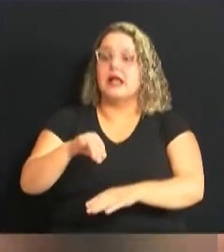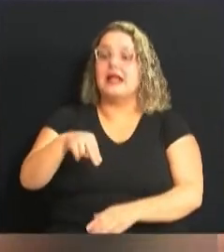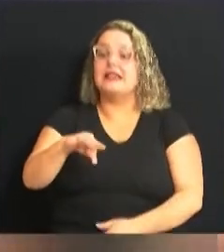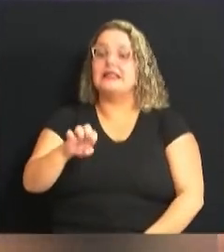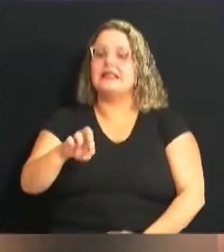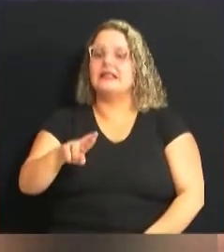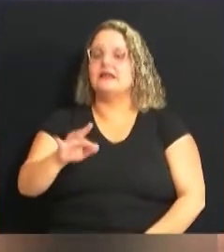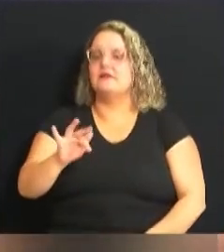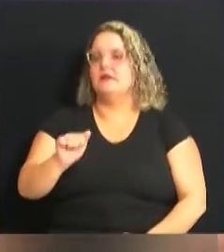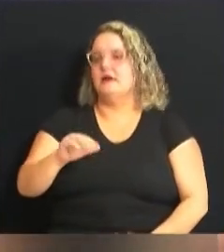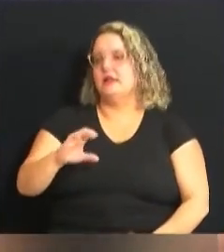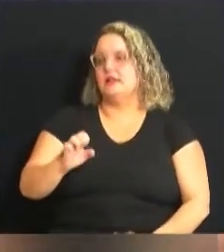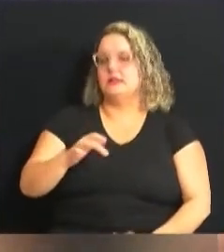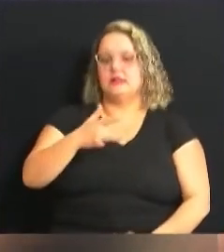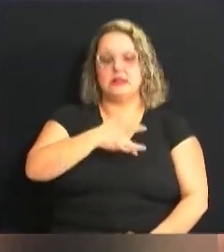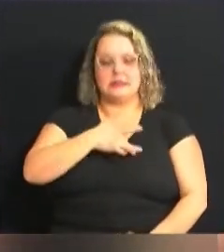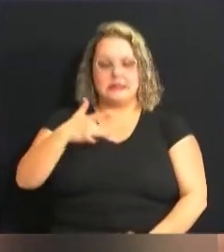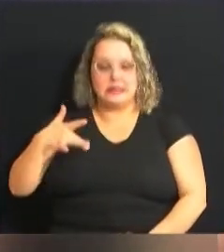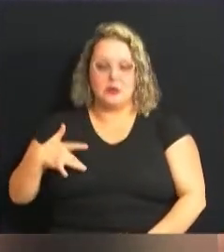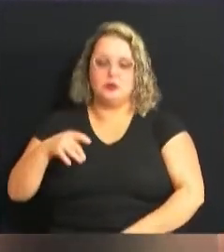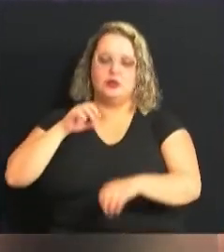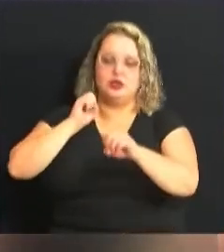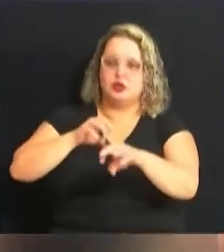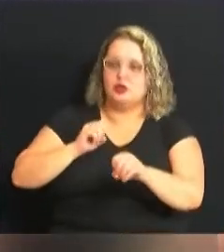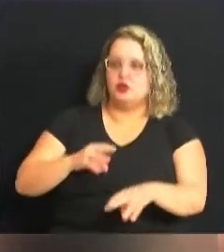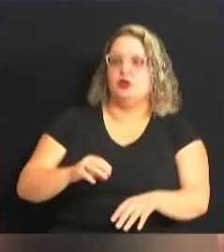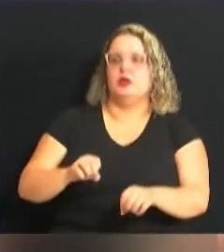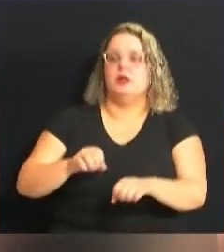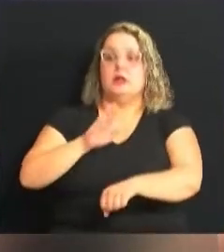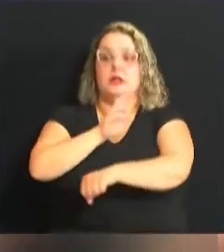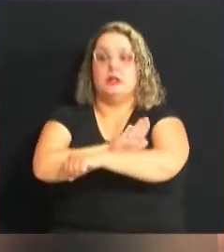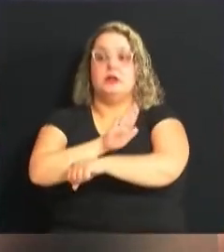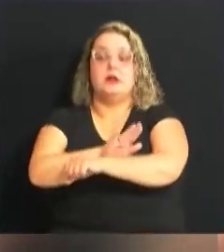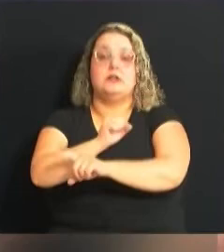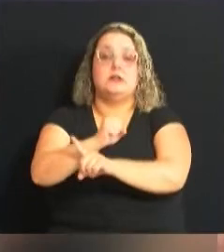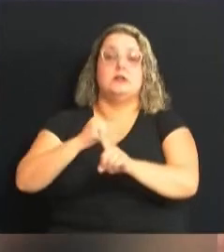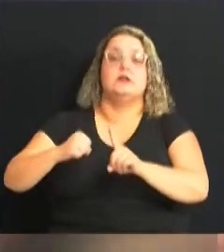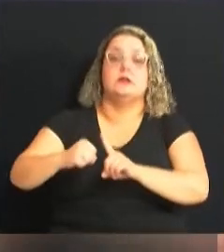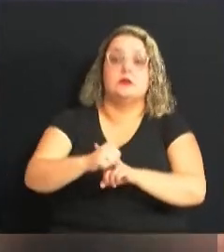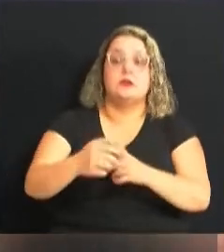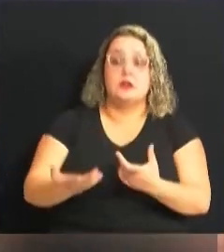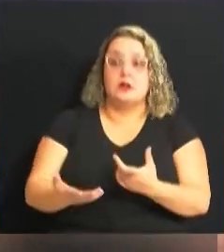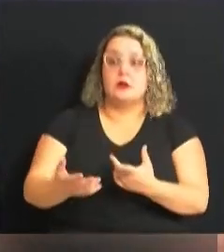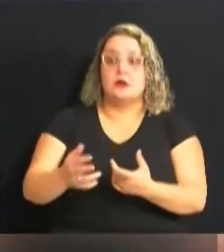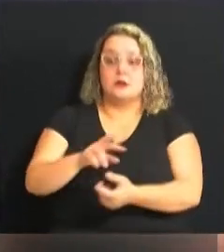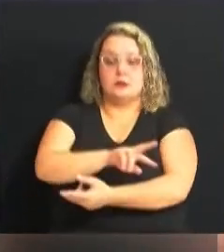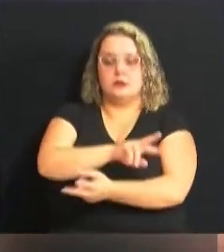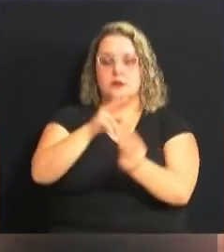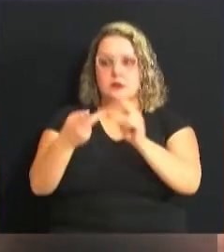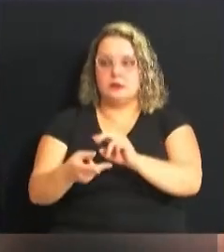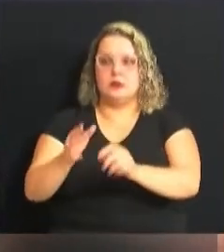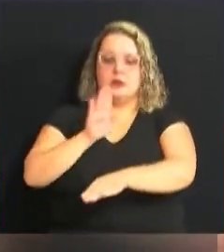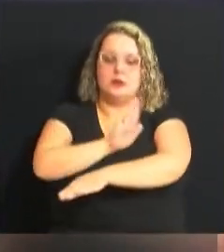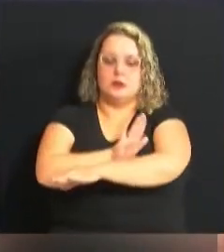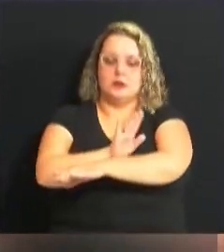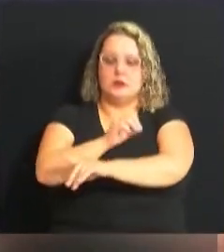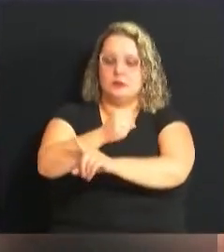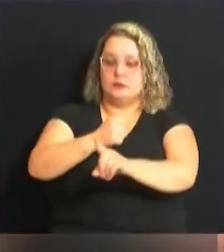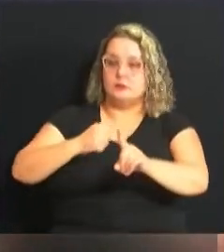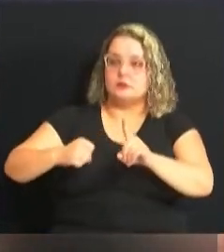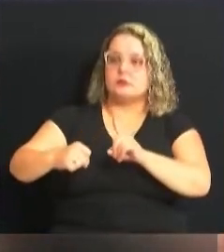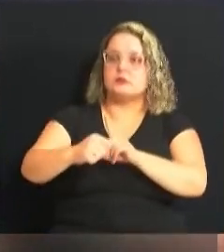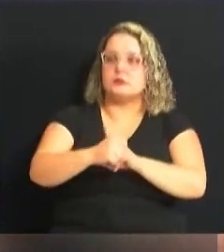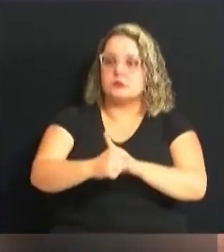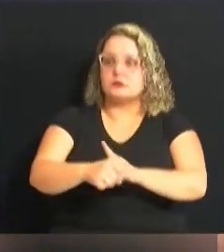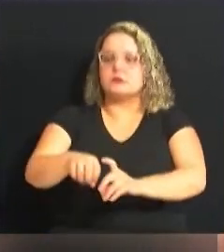na interface da saúde, da educação e da assistência social. Se inverter a ordem da